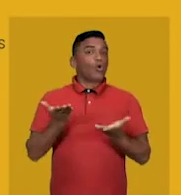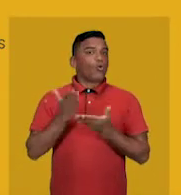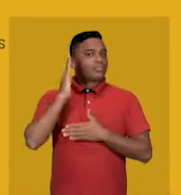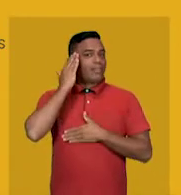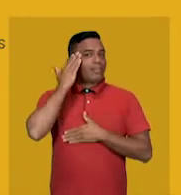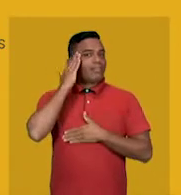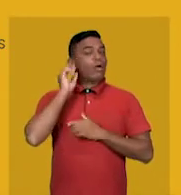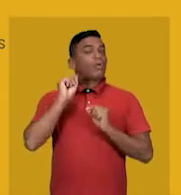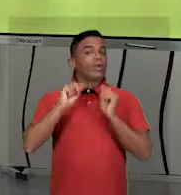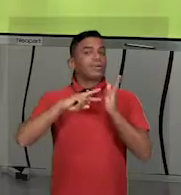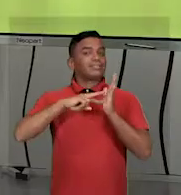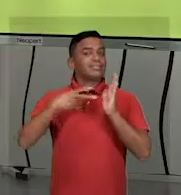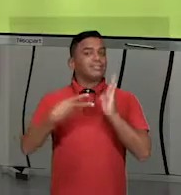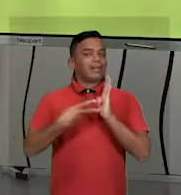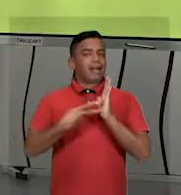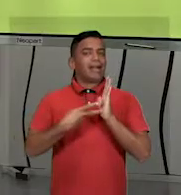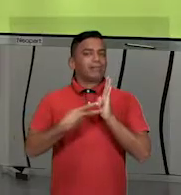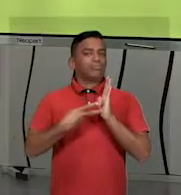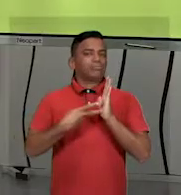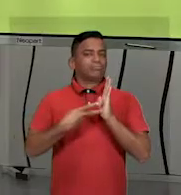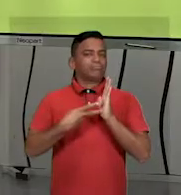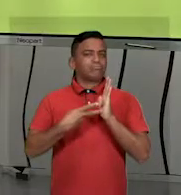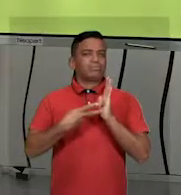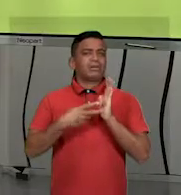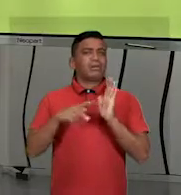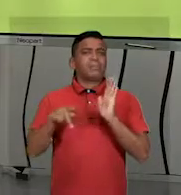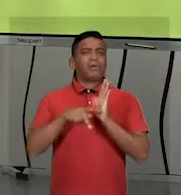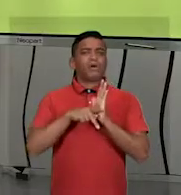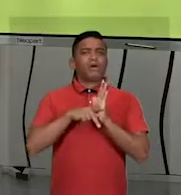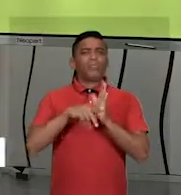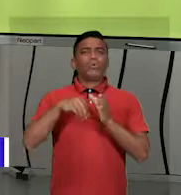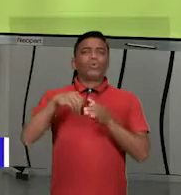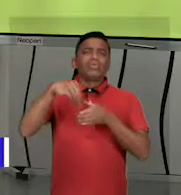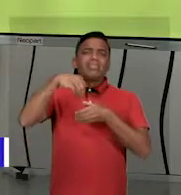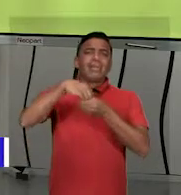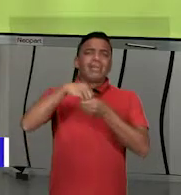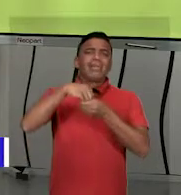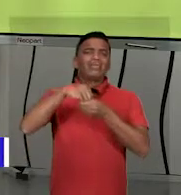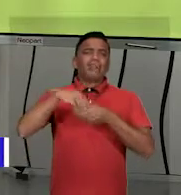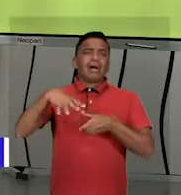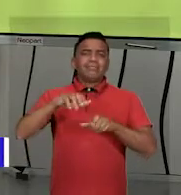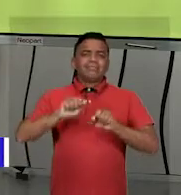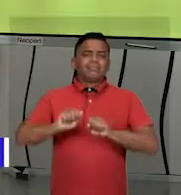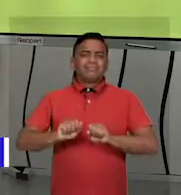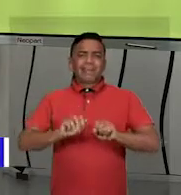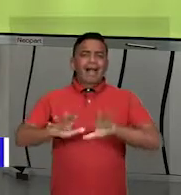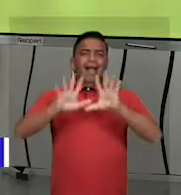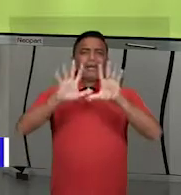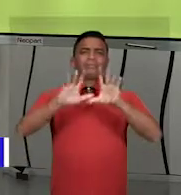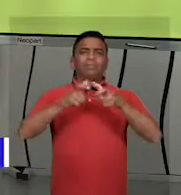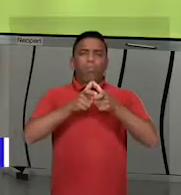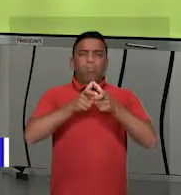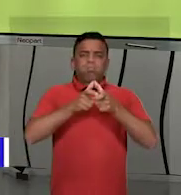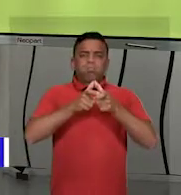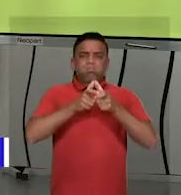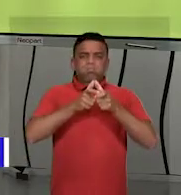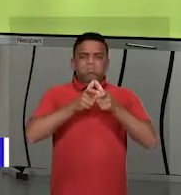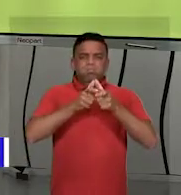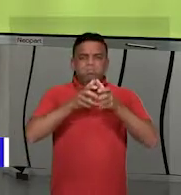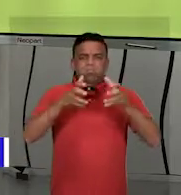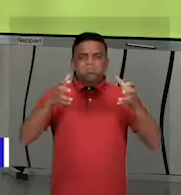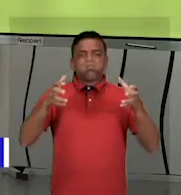que significa o trabalho sofrido por um gás durante o processo de expansão e